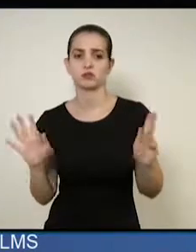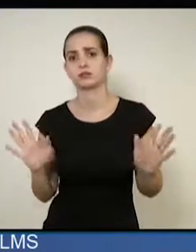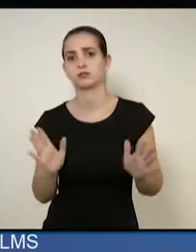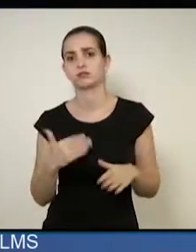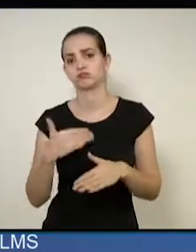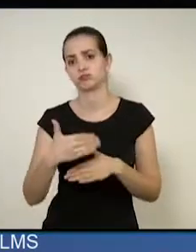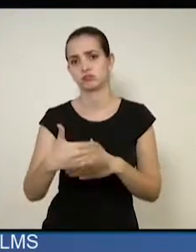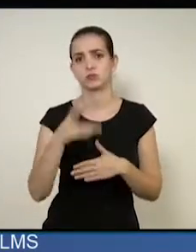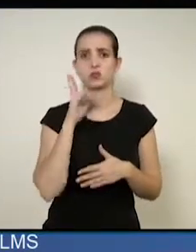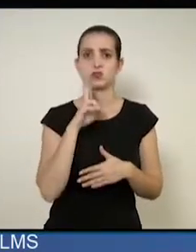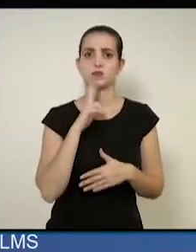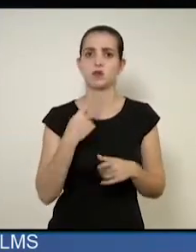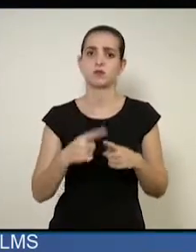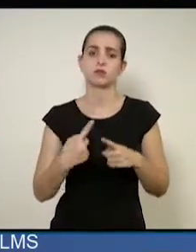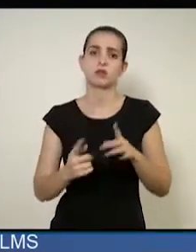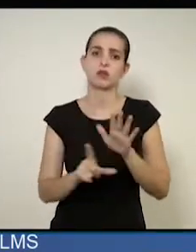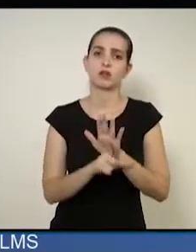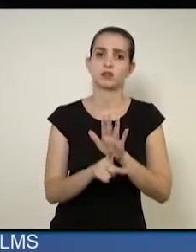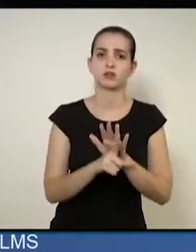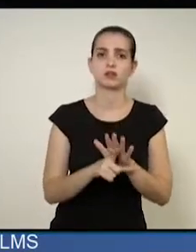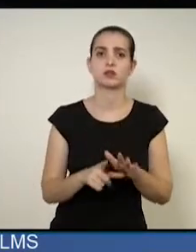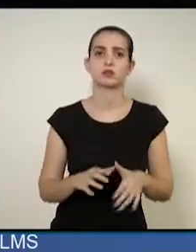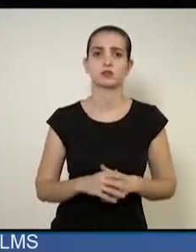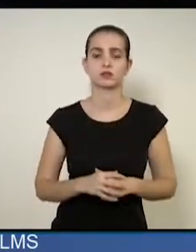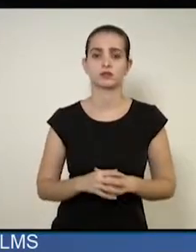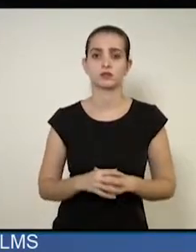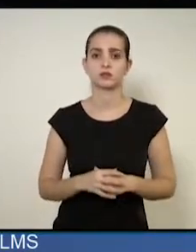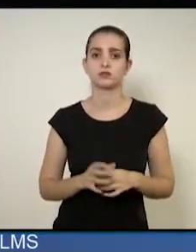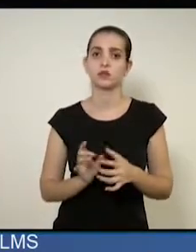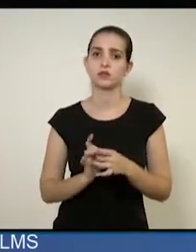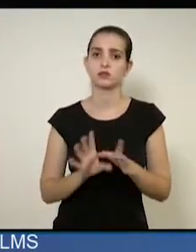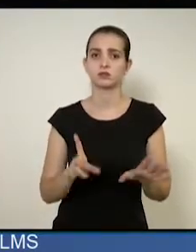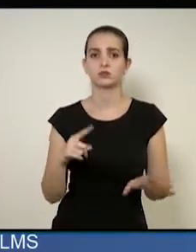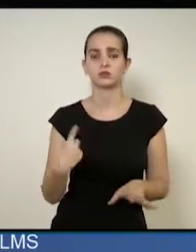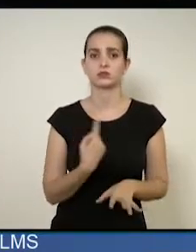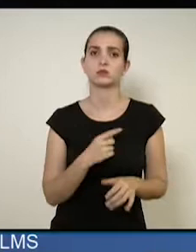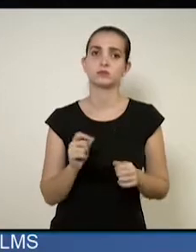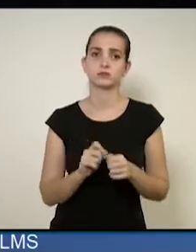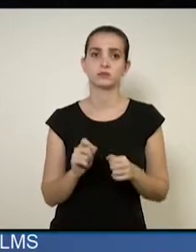jeito, porque a lei nos permite fazer,